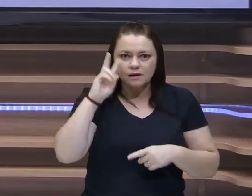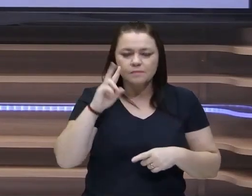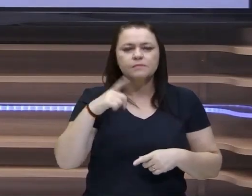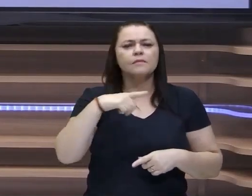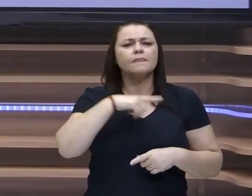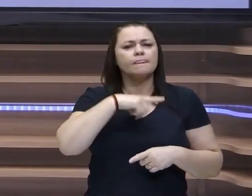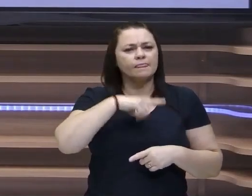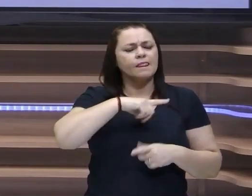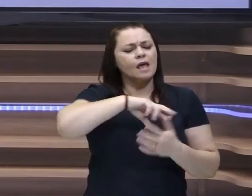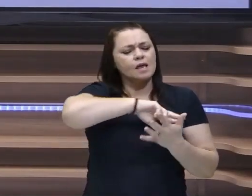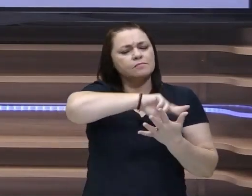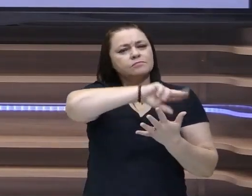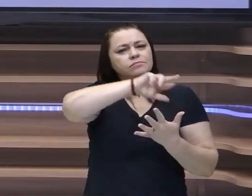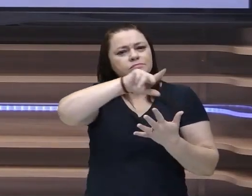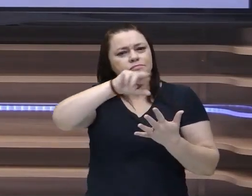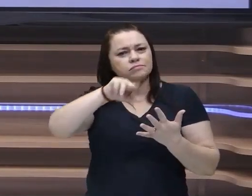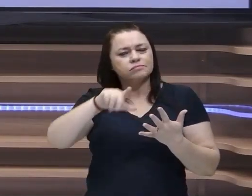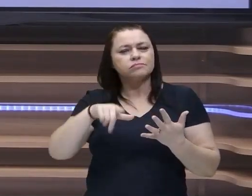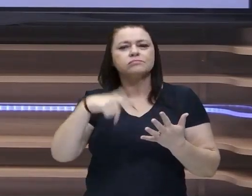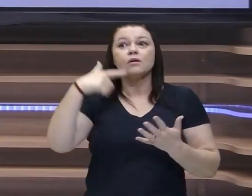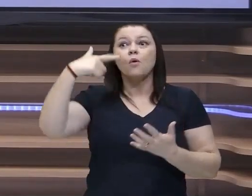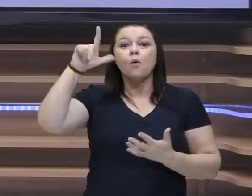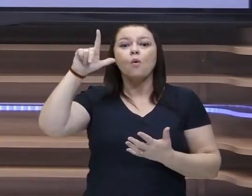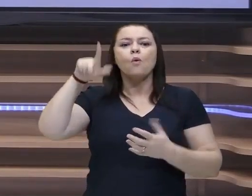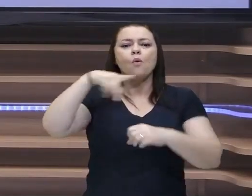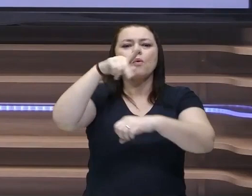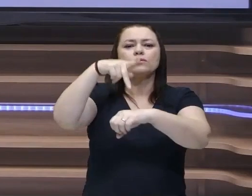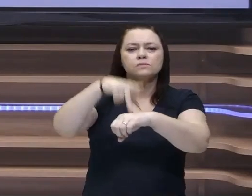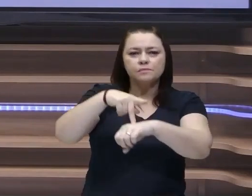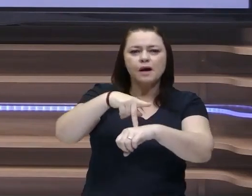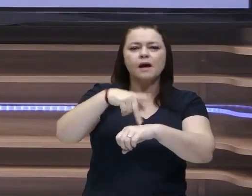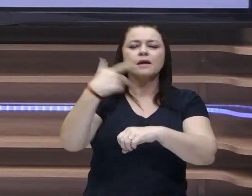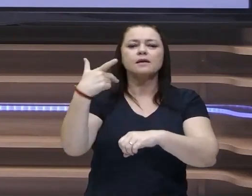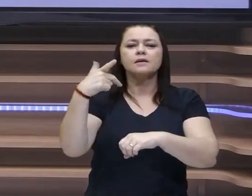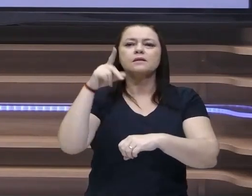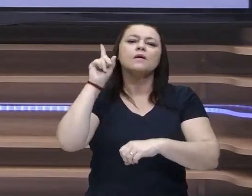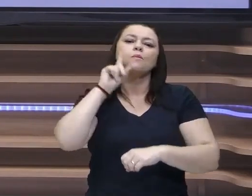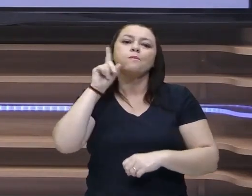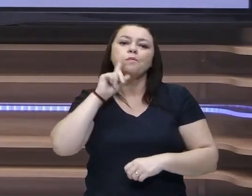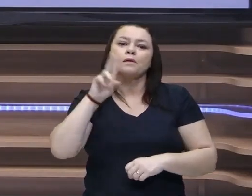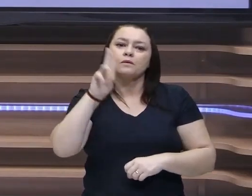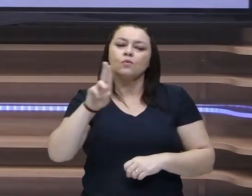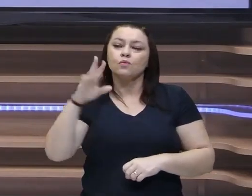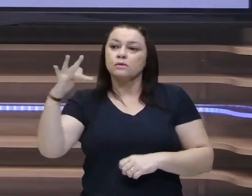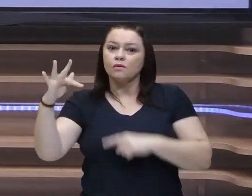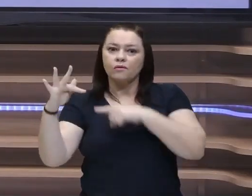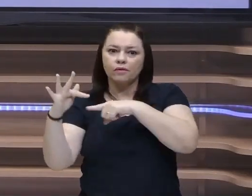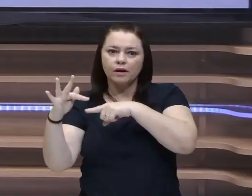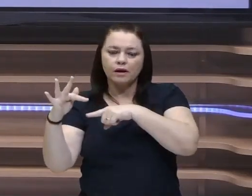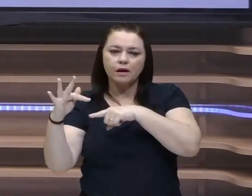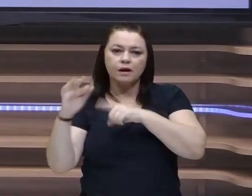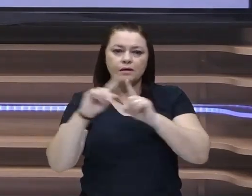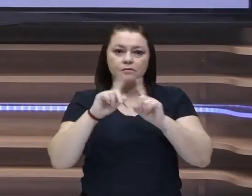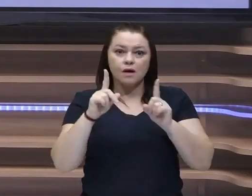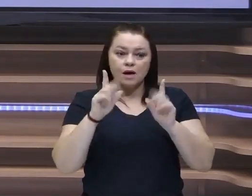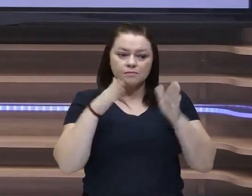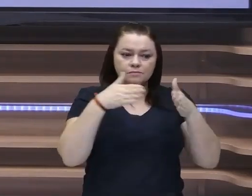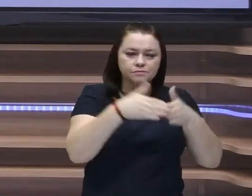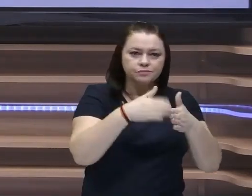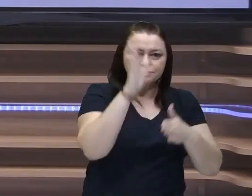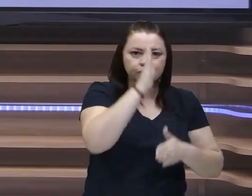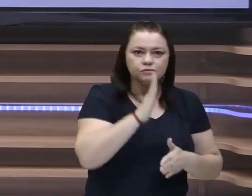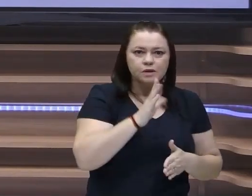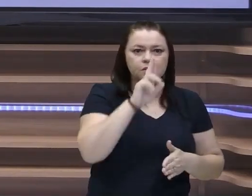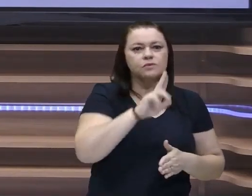de uma escala termométrica, não é verdade? Celsius, vimos que nos Estados Unidos se usa, por exemplo, o Fahrenheit, mas no Brasil nós usamos o quê? A